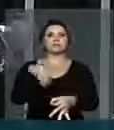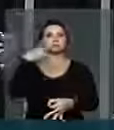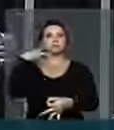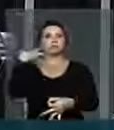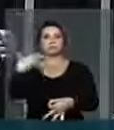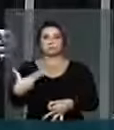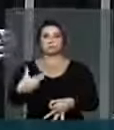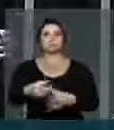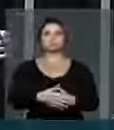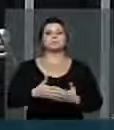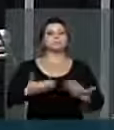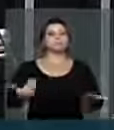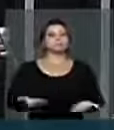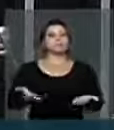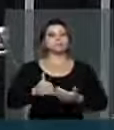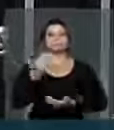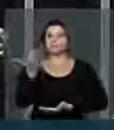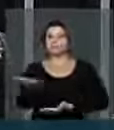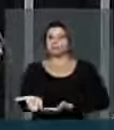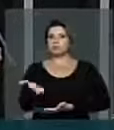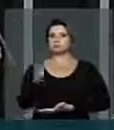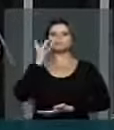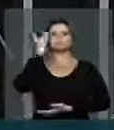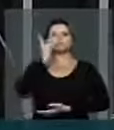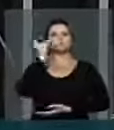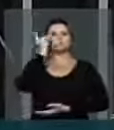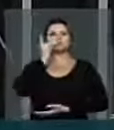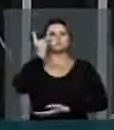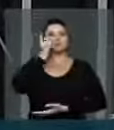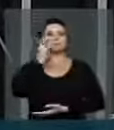neste momento, passo então a palavra ao nobre